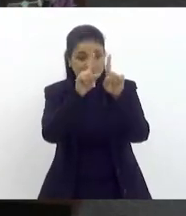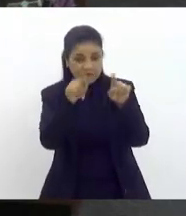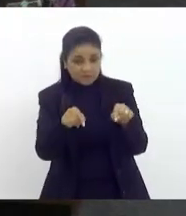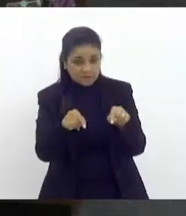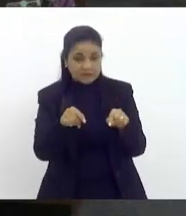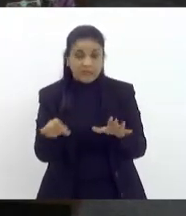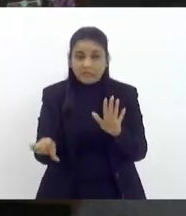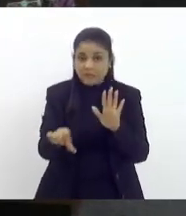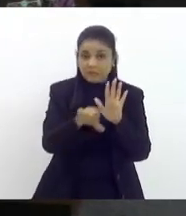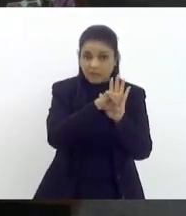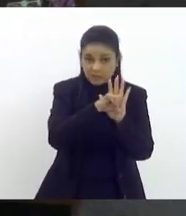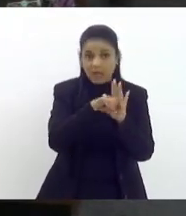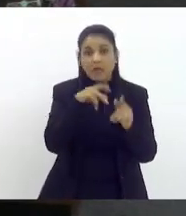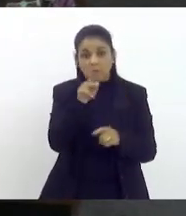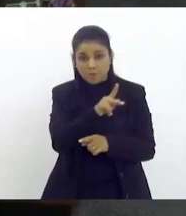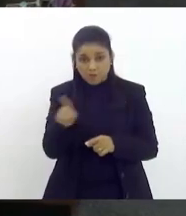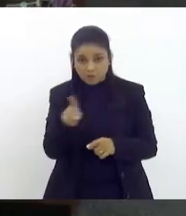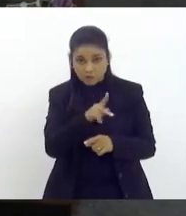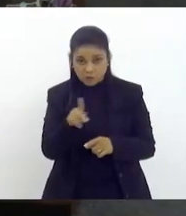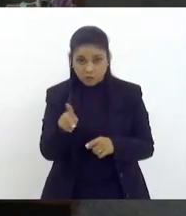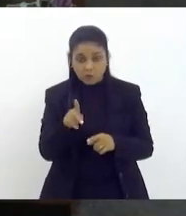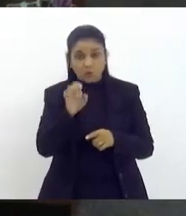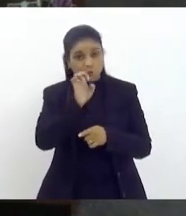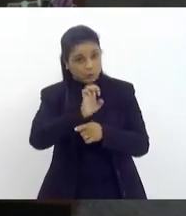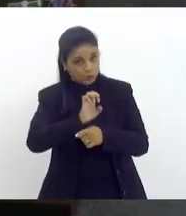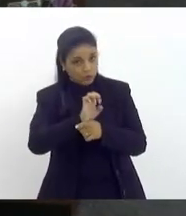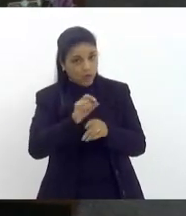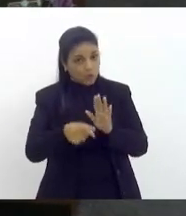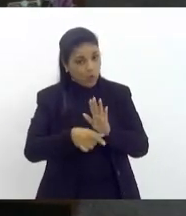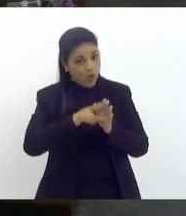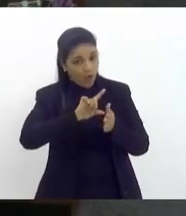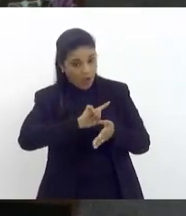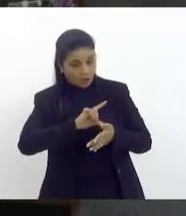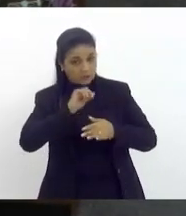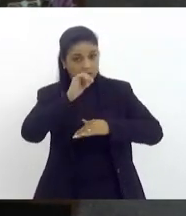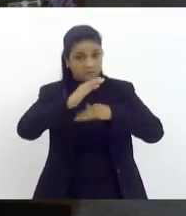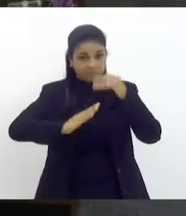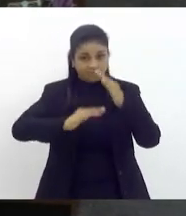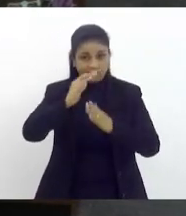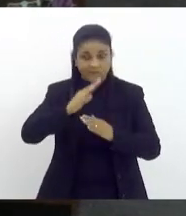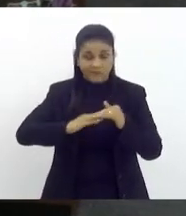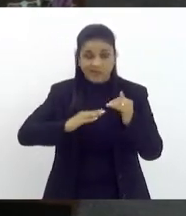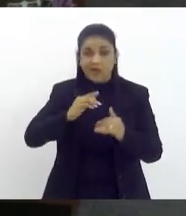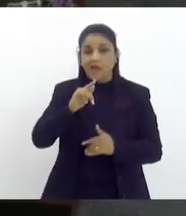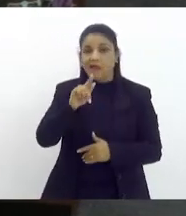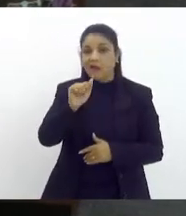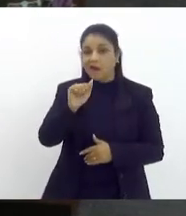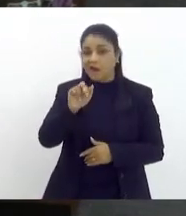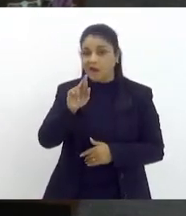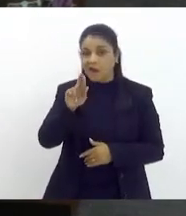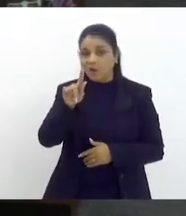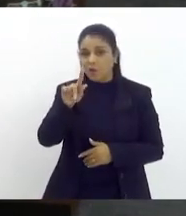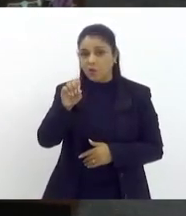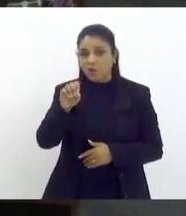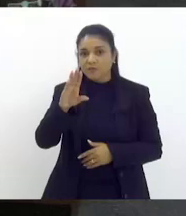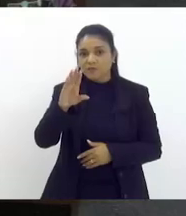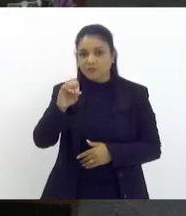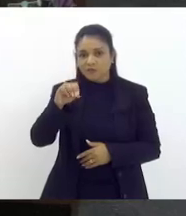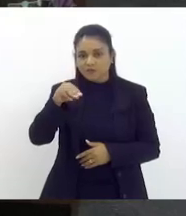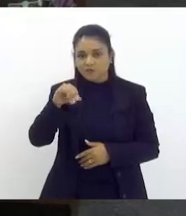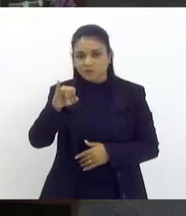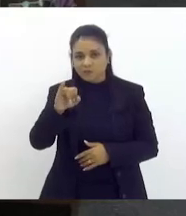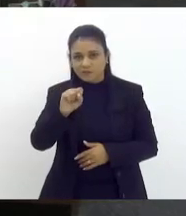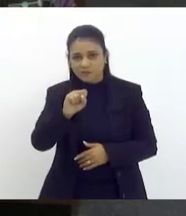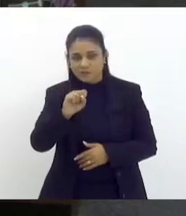que é professor do Estado inclusive tá é um servidor antes de ser um Cargo comissionado nessa casa enquanto ignoram